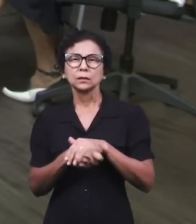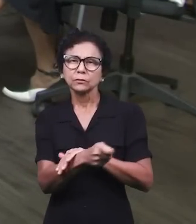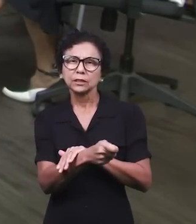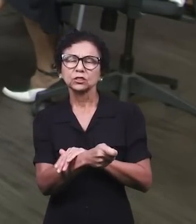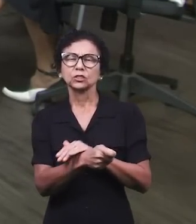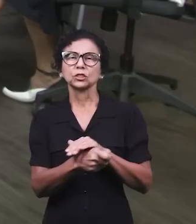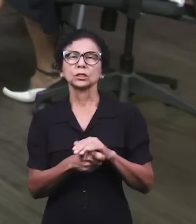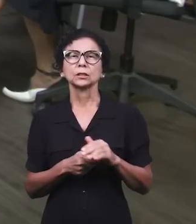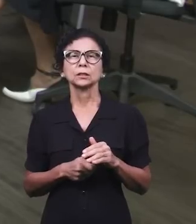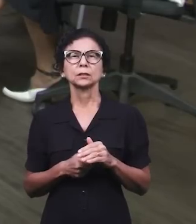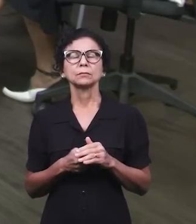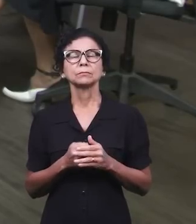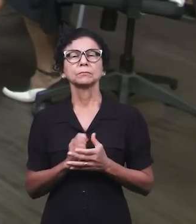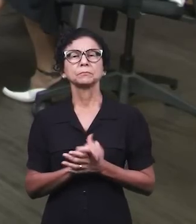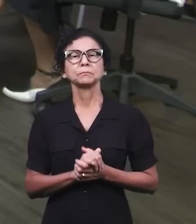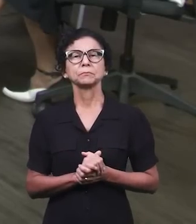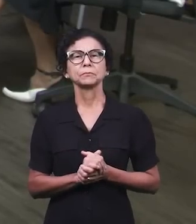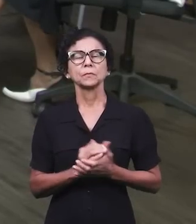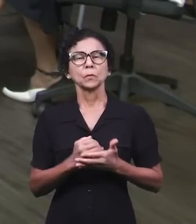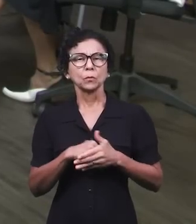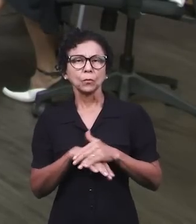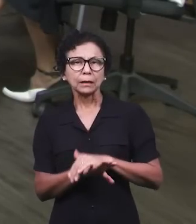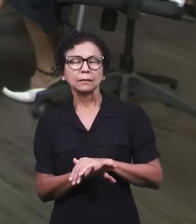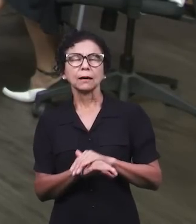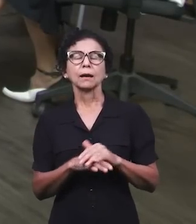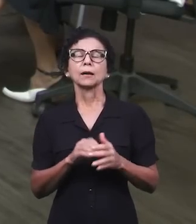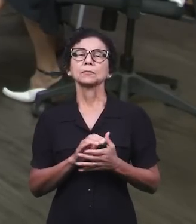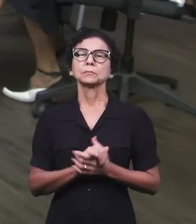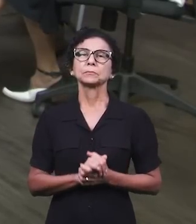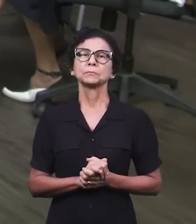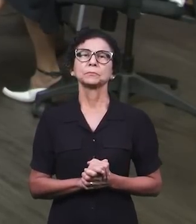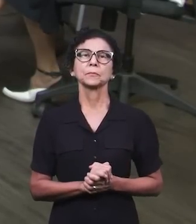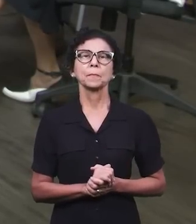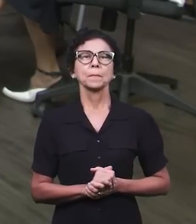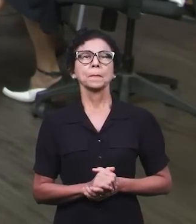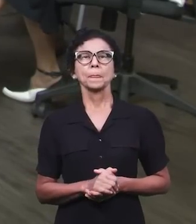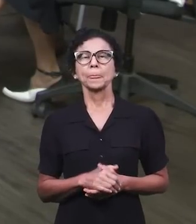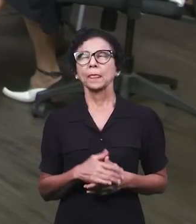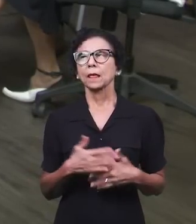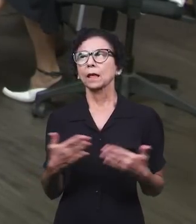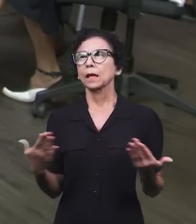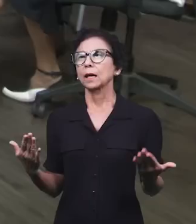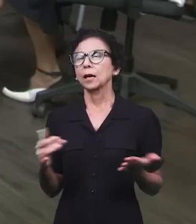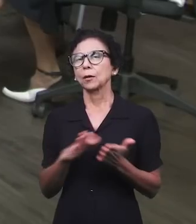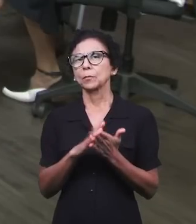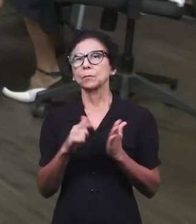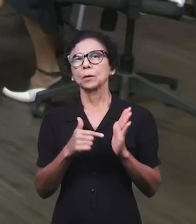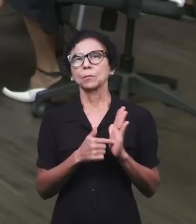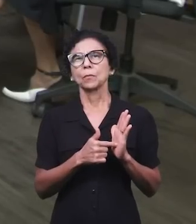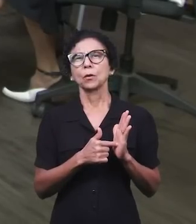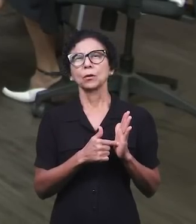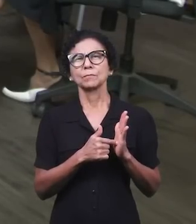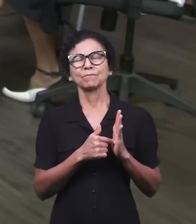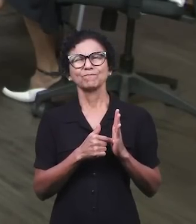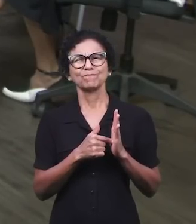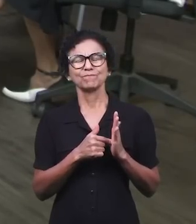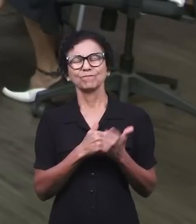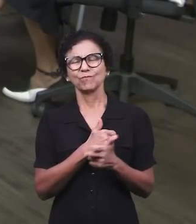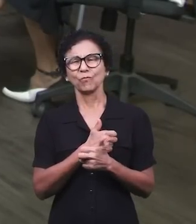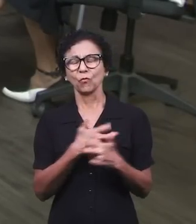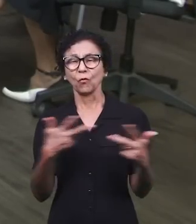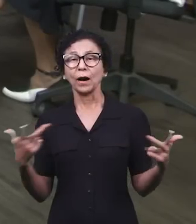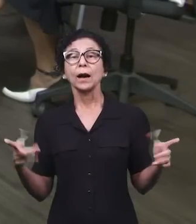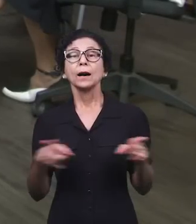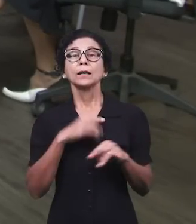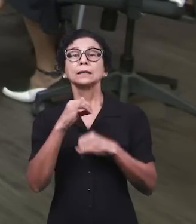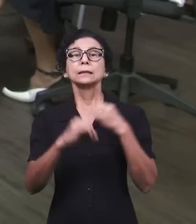passagens bíblicas que vão nos ensinar, tanto na palavra de Deus, tanto no meio secular. Você tem hoje uma diversidade de conteúdos de livros,